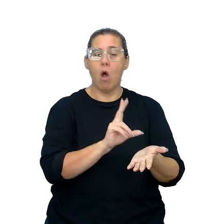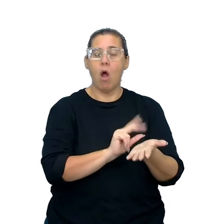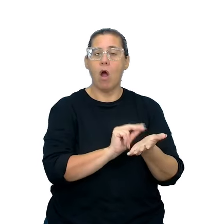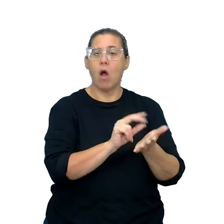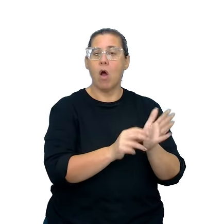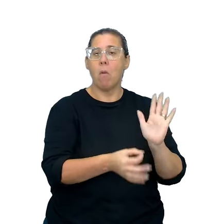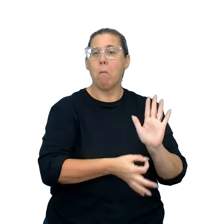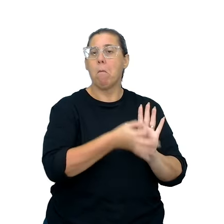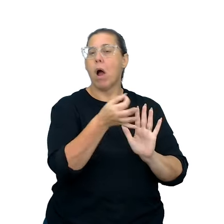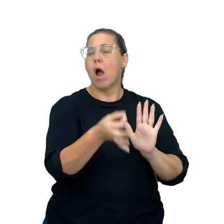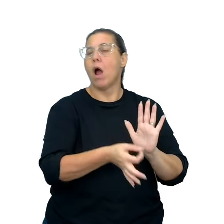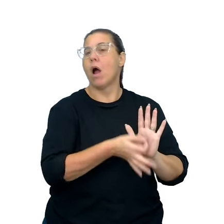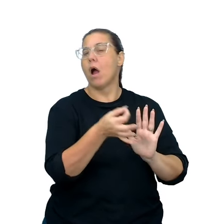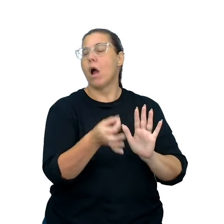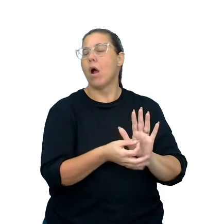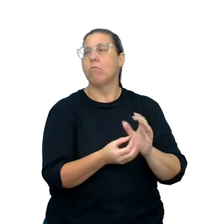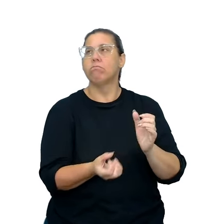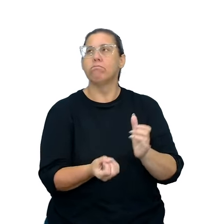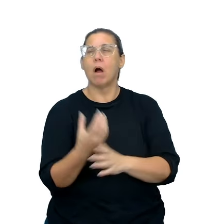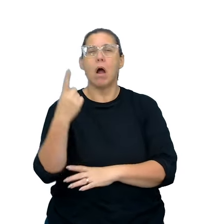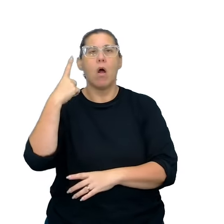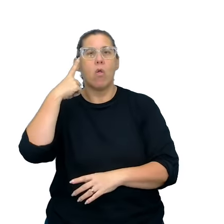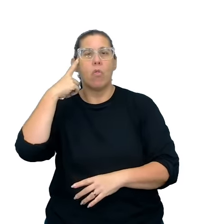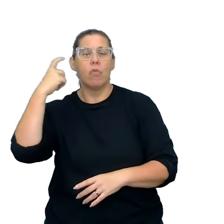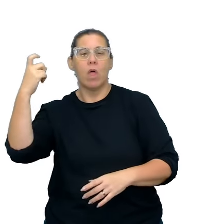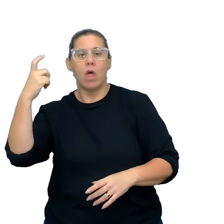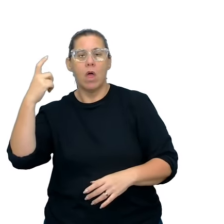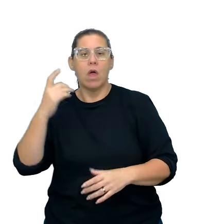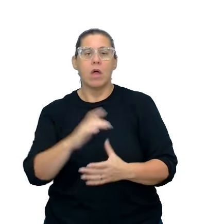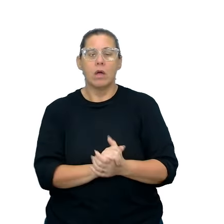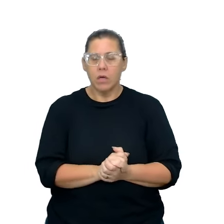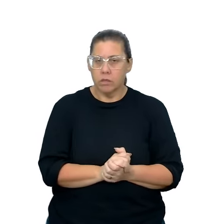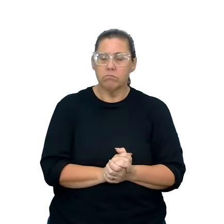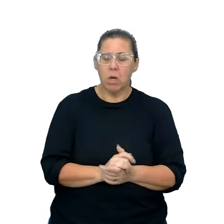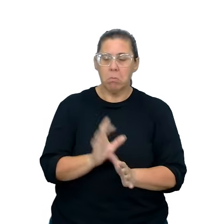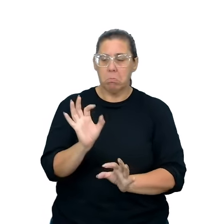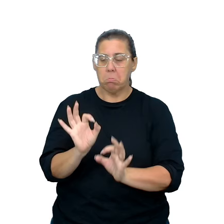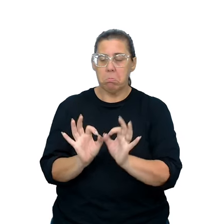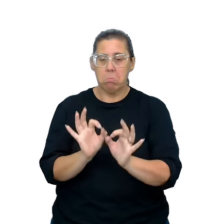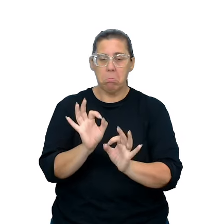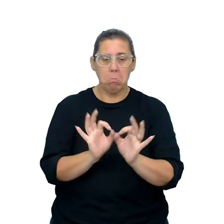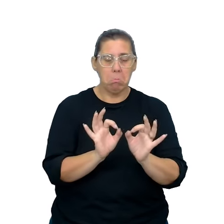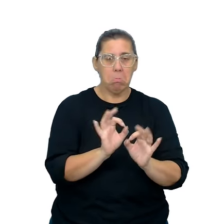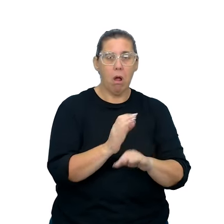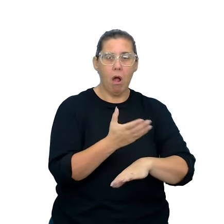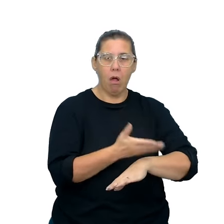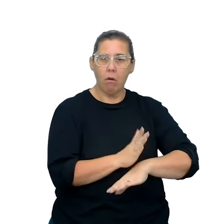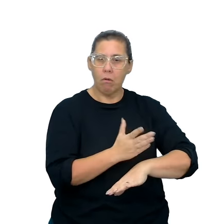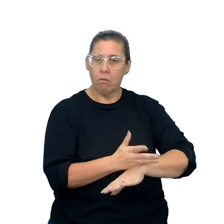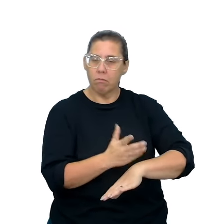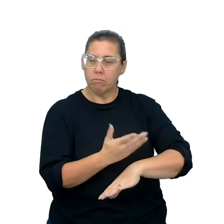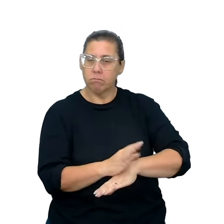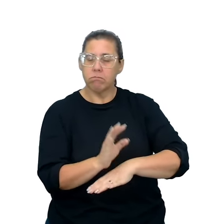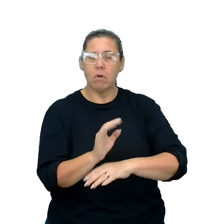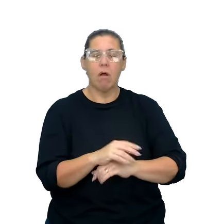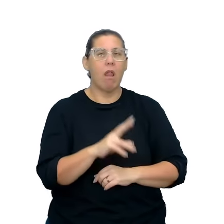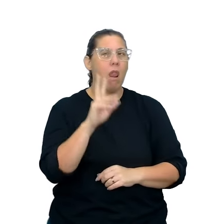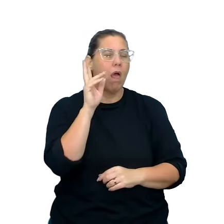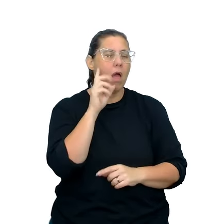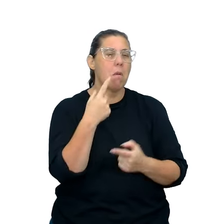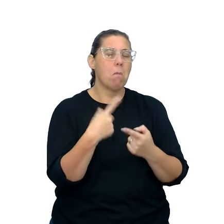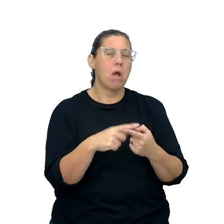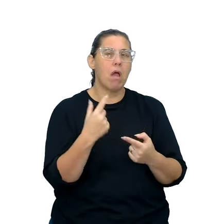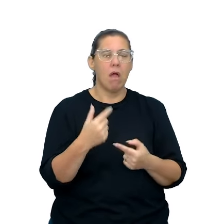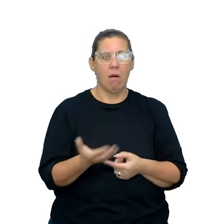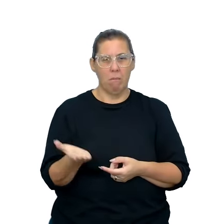opinião nasceu a ideia de trazer ali um júri simulado. O júri simulado me lembra muito, porque eu lecionei